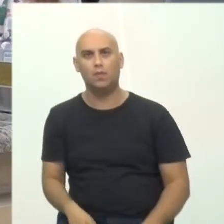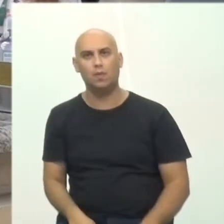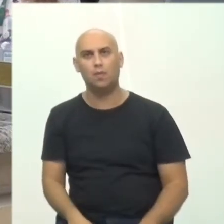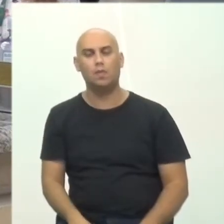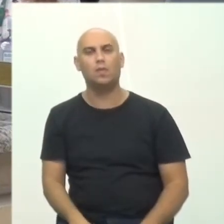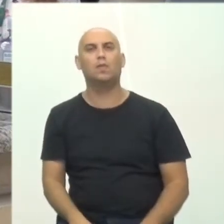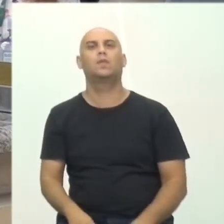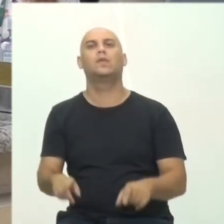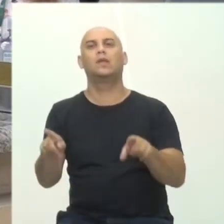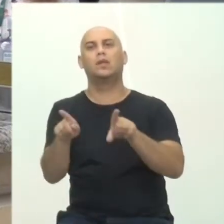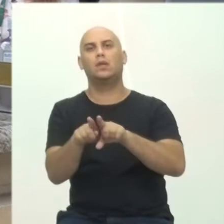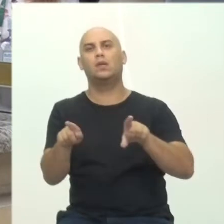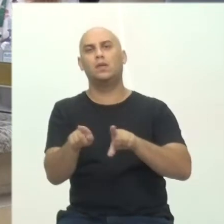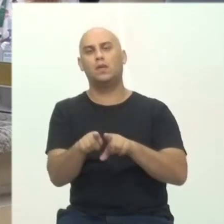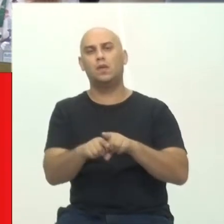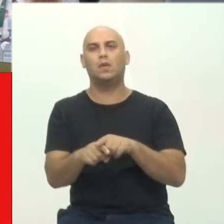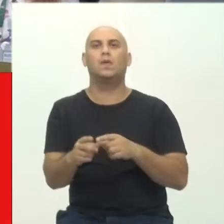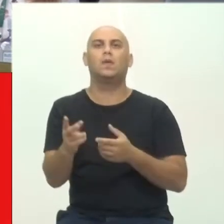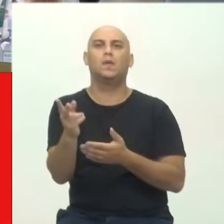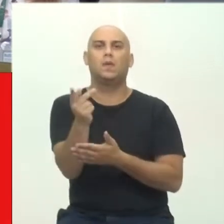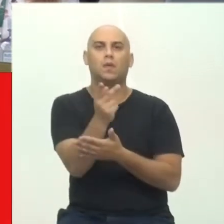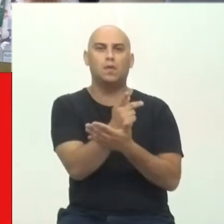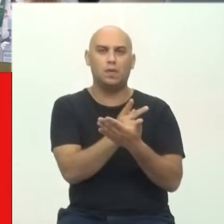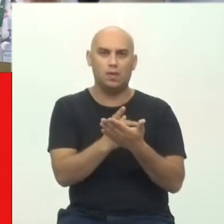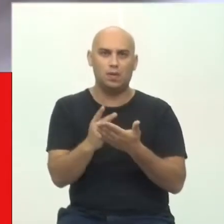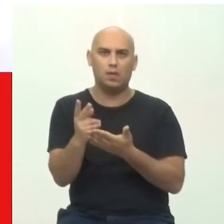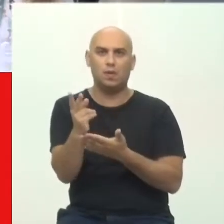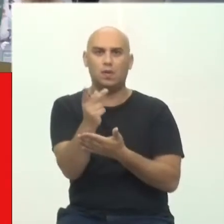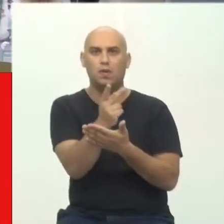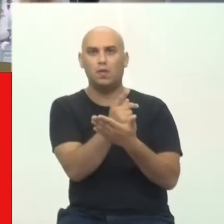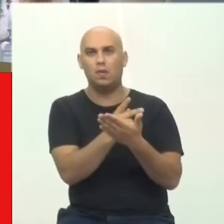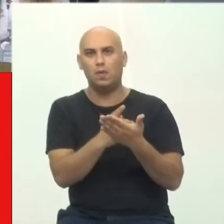em consideração os desenhos de acessibilidade